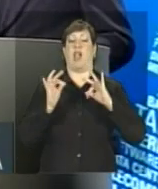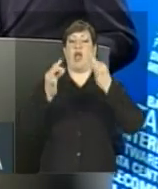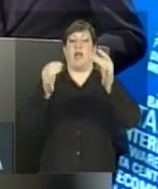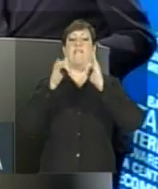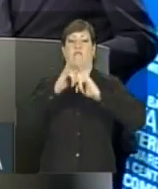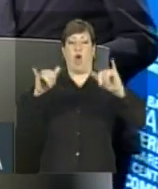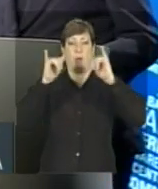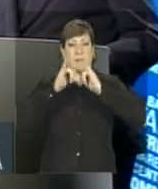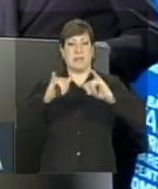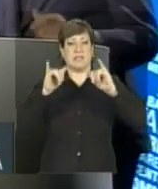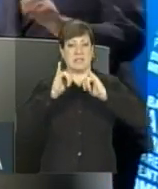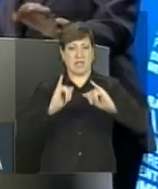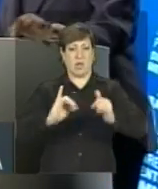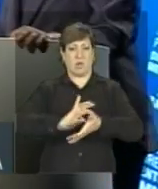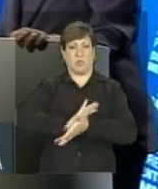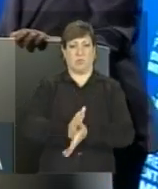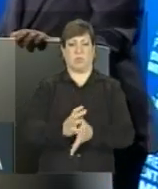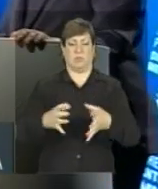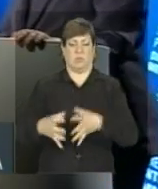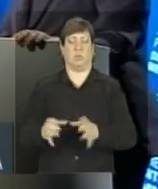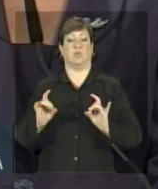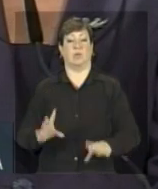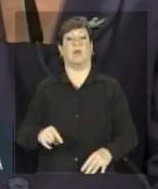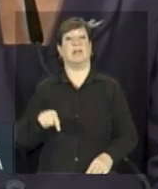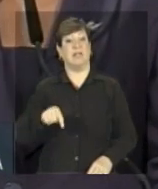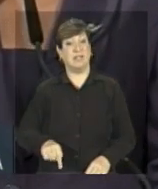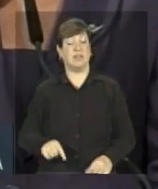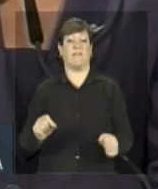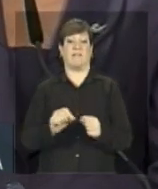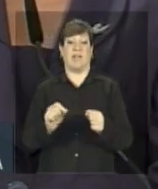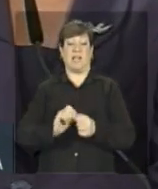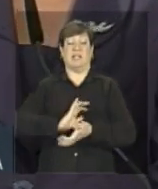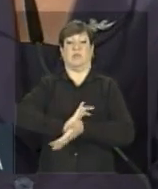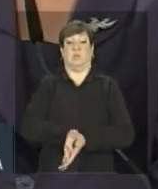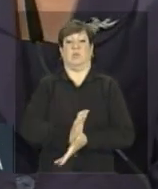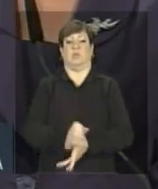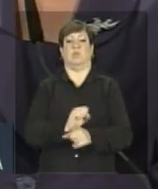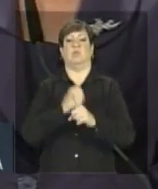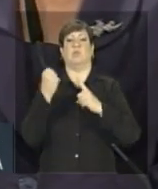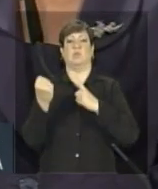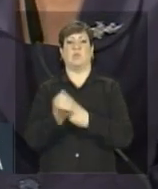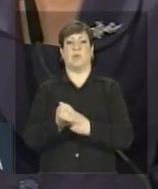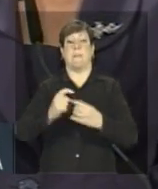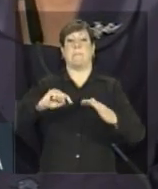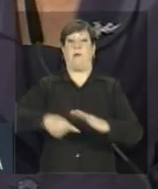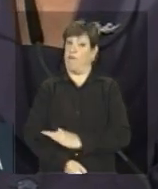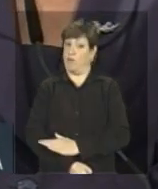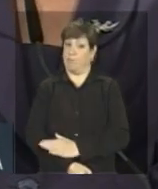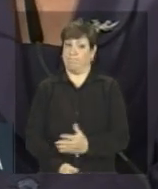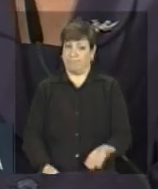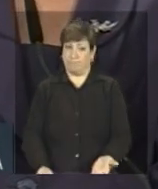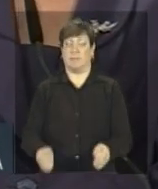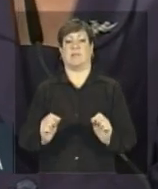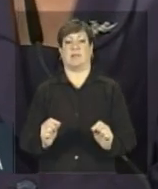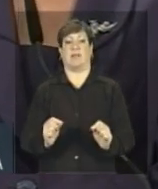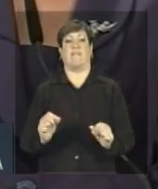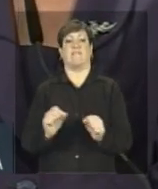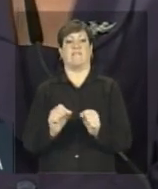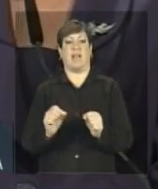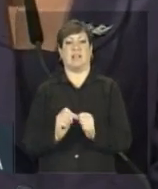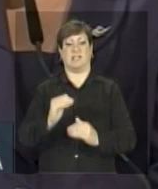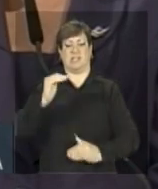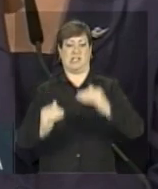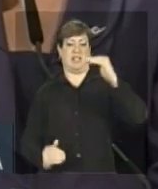de informação, acentua a exclusão social e acirra ainda mais as